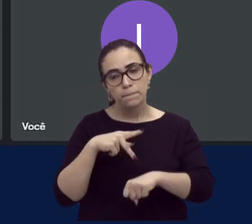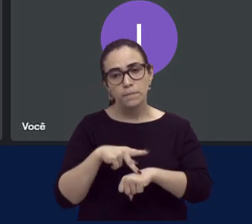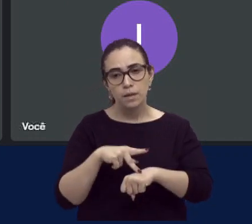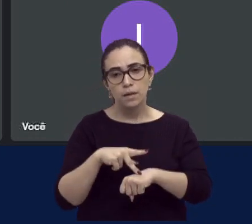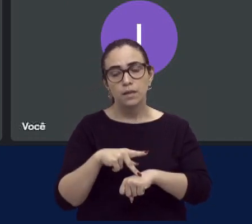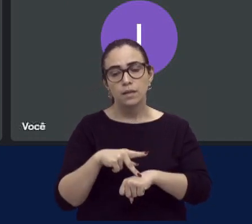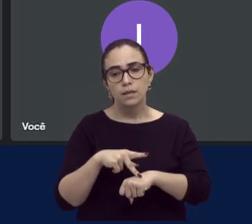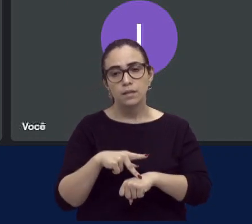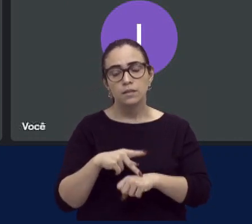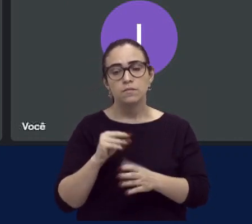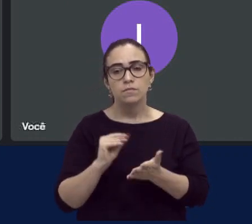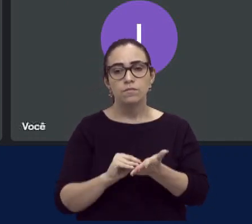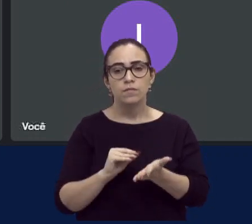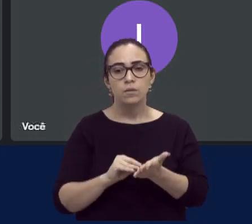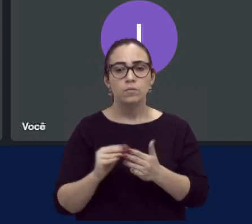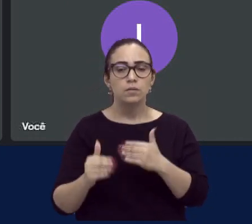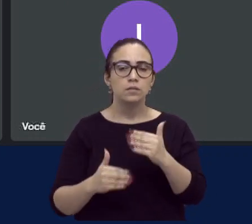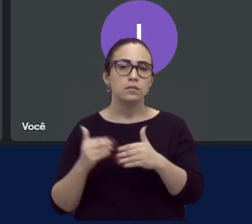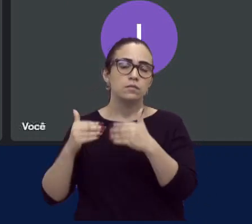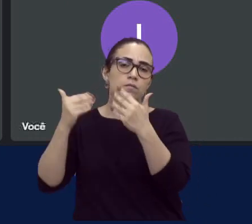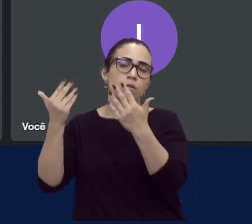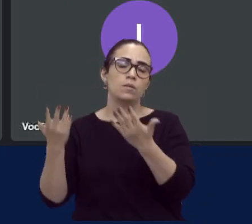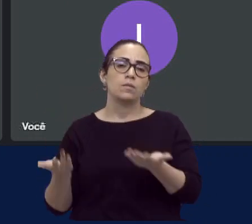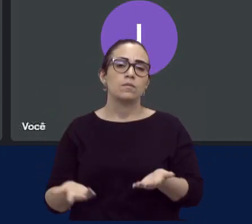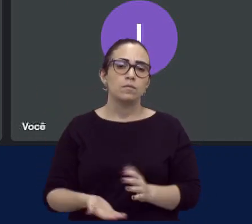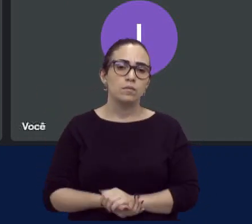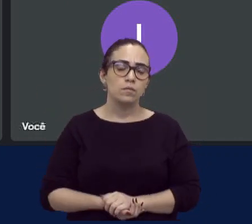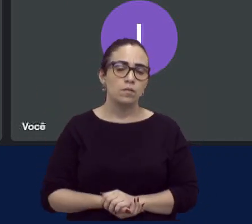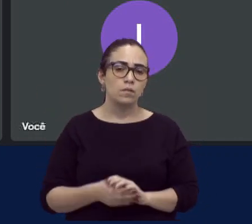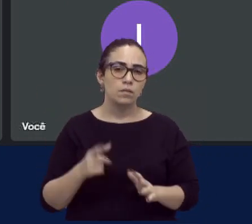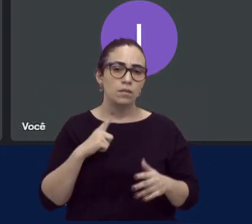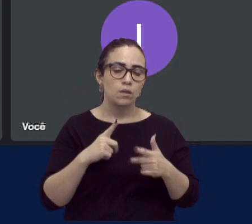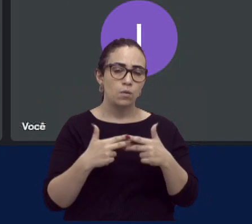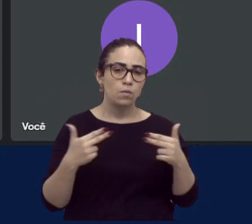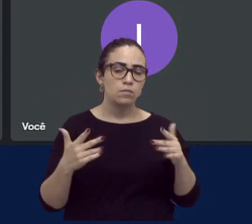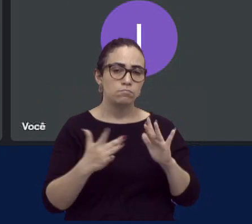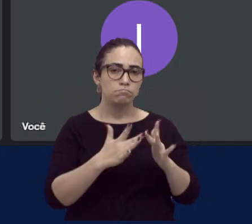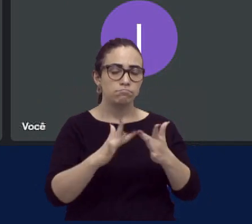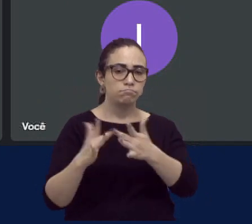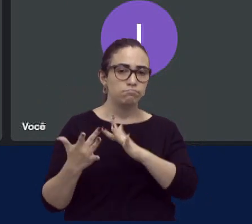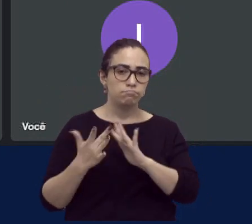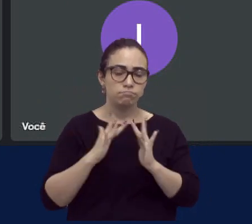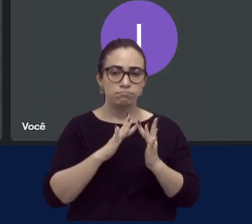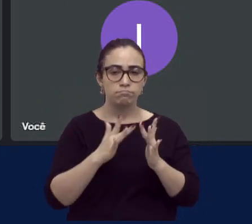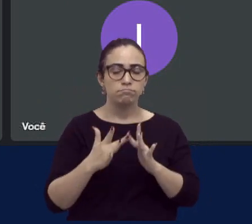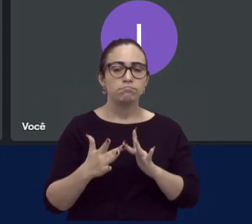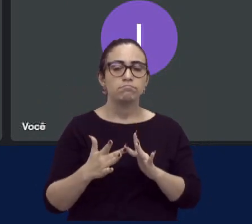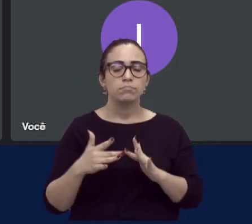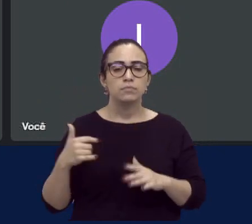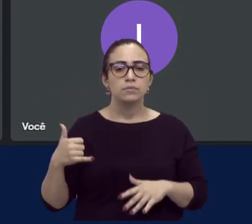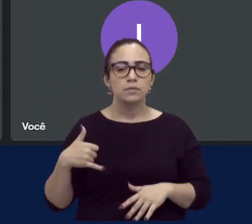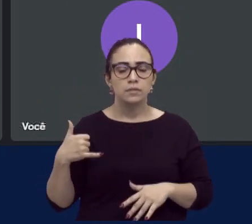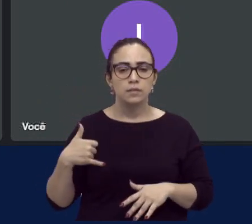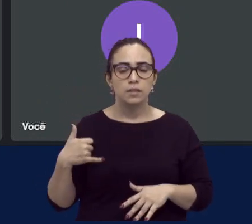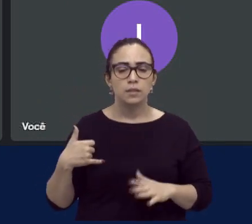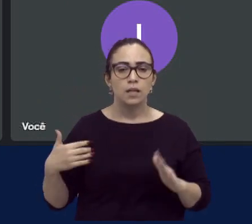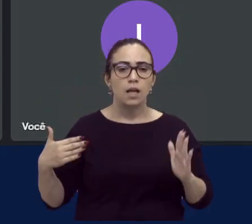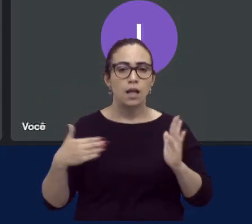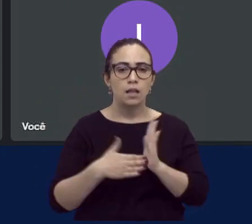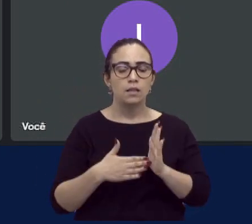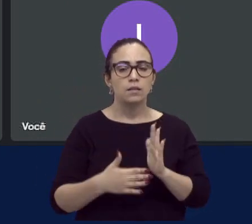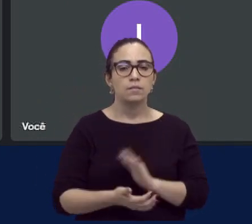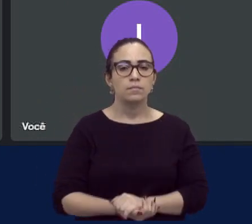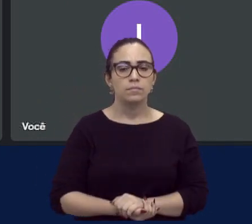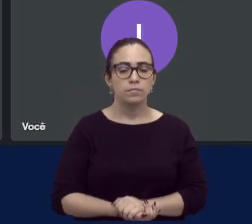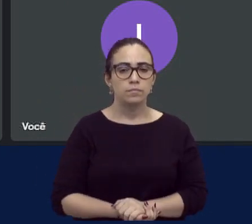outro, não se desenvolve como a gente imaginava. Então, como as coisas têm relação, né? Desde a educação, lá na base, até esse nível político.